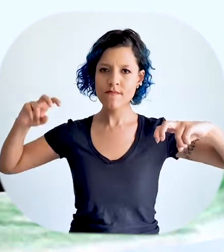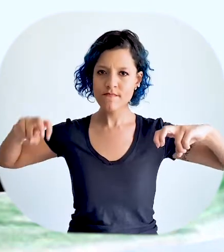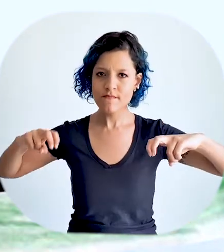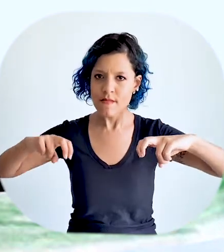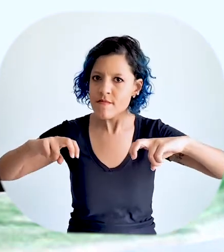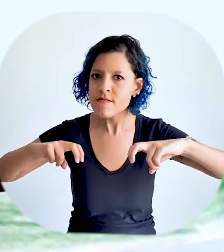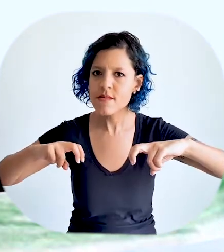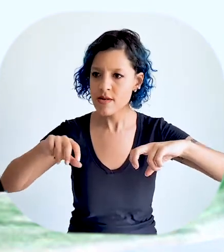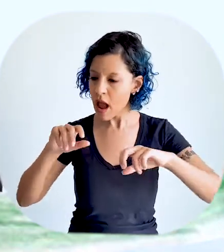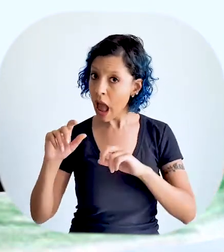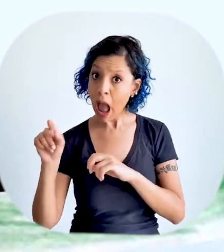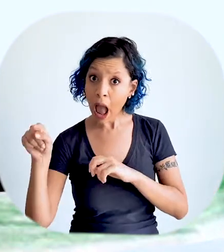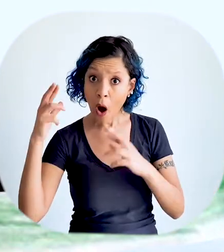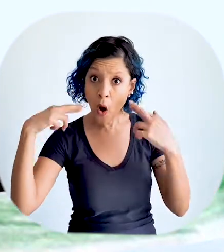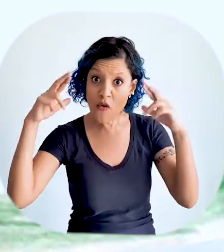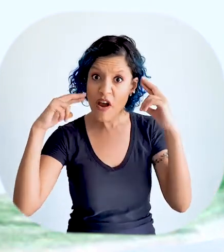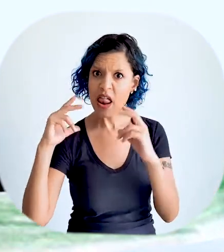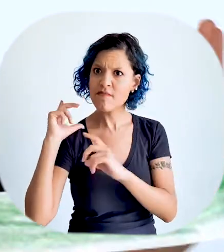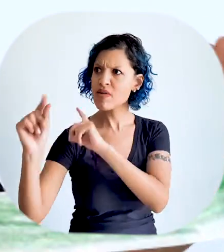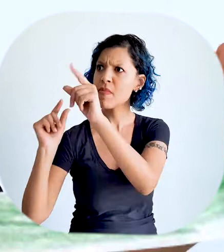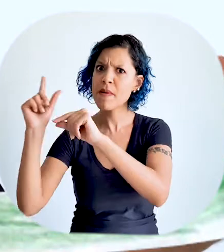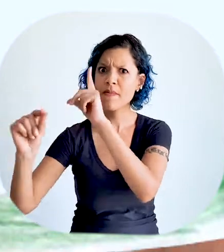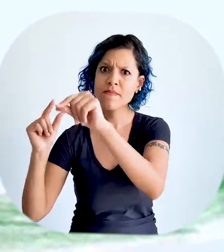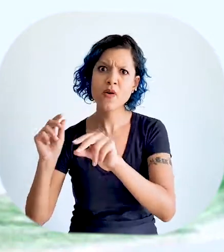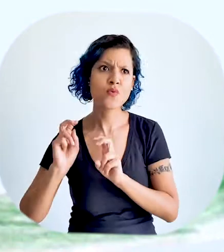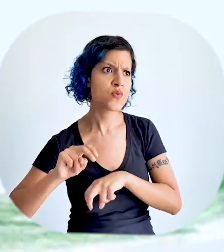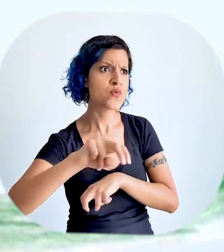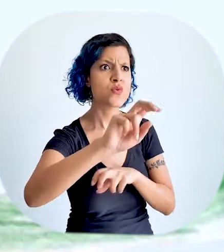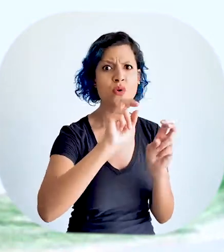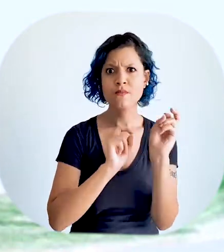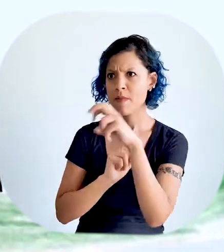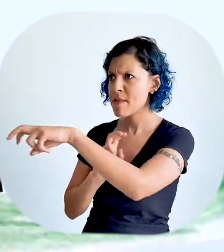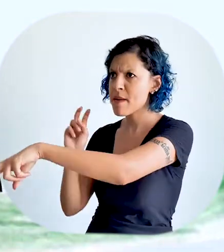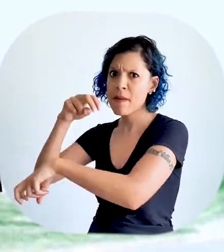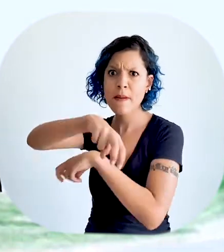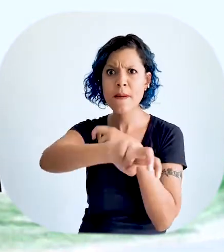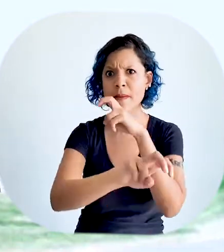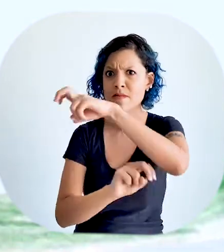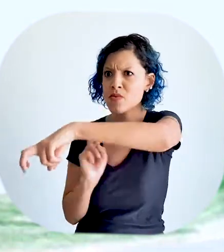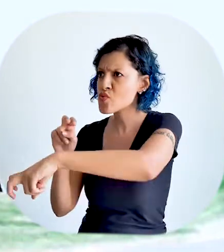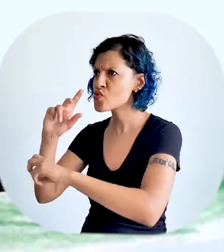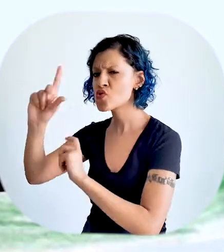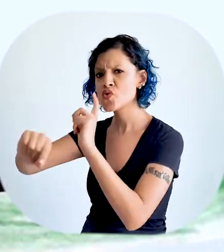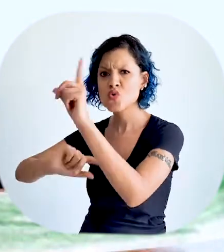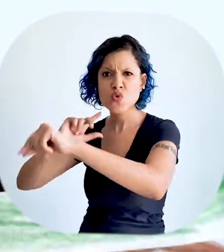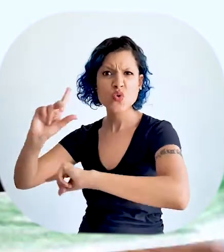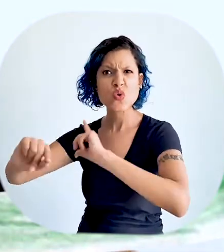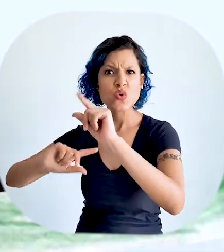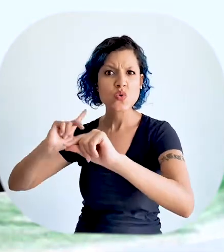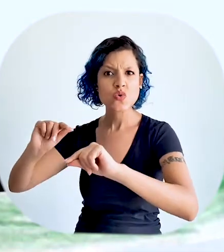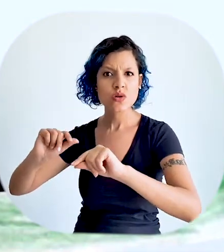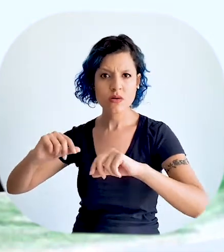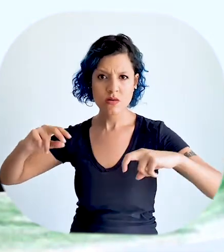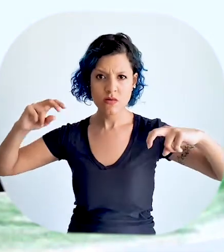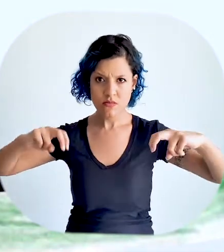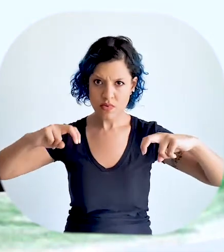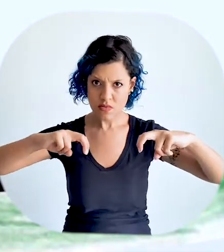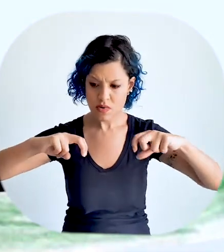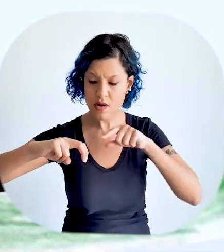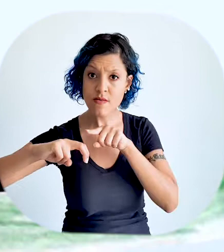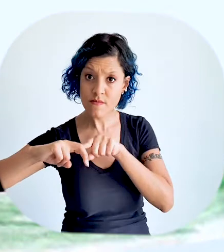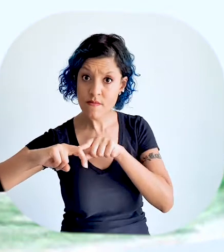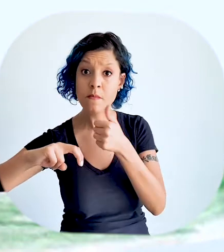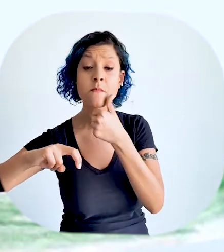Todas as ovelhas correram desesperadas, correram pra direita, correram pra esquerda, correram pra cima, correram pra baixo, todas, menos a mãe de